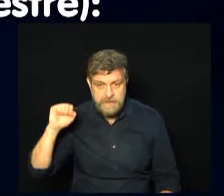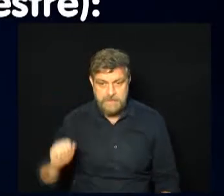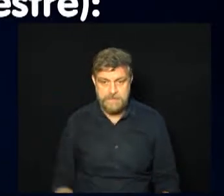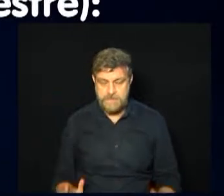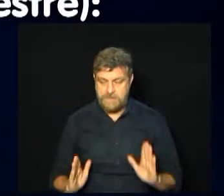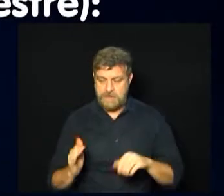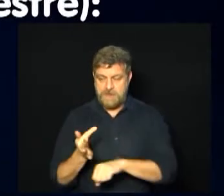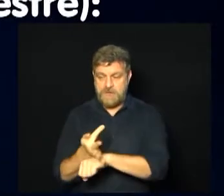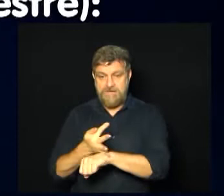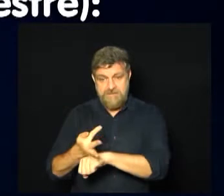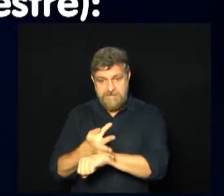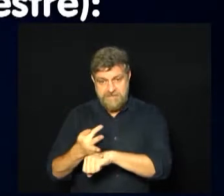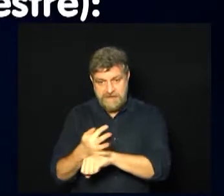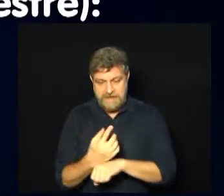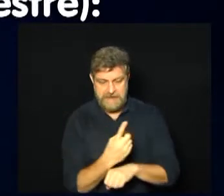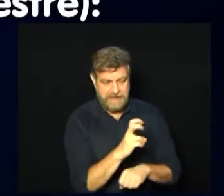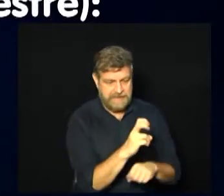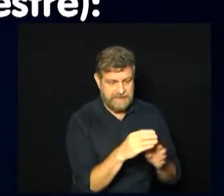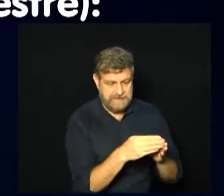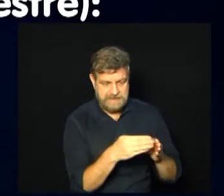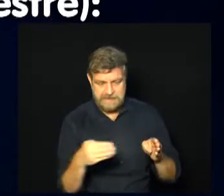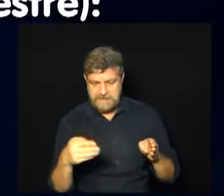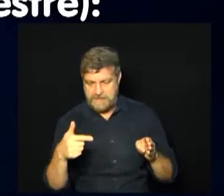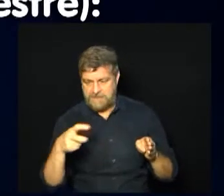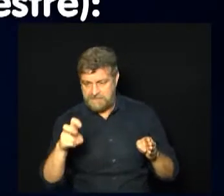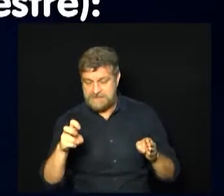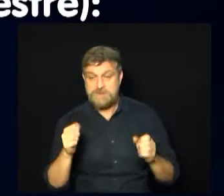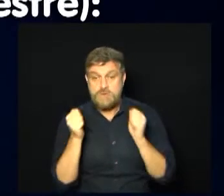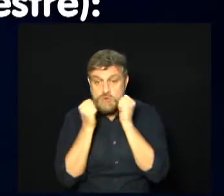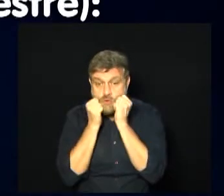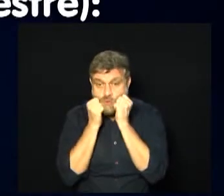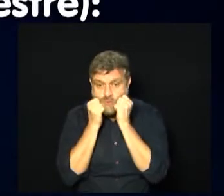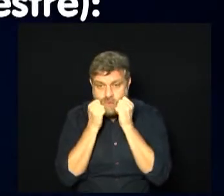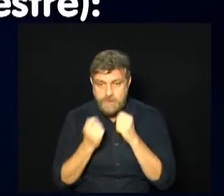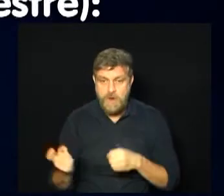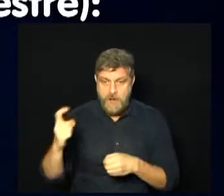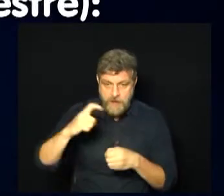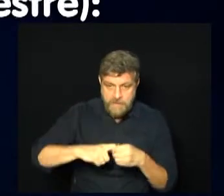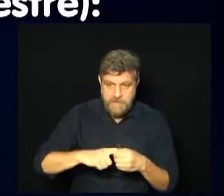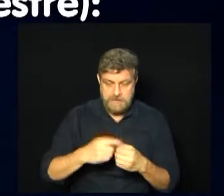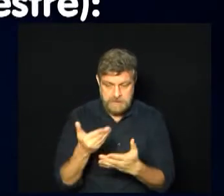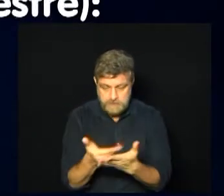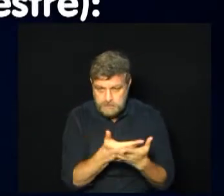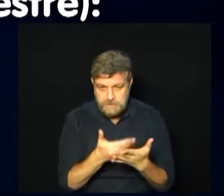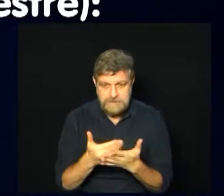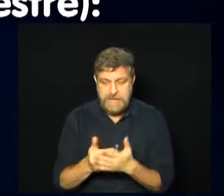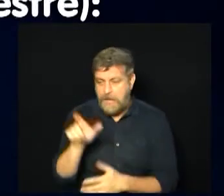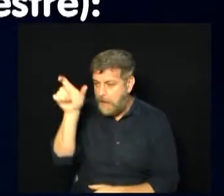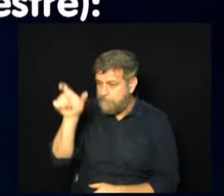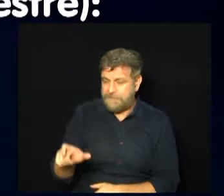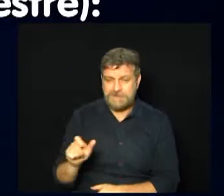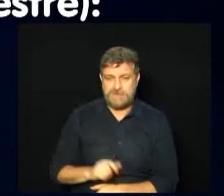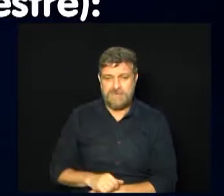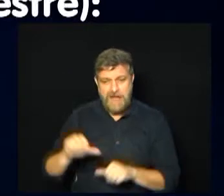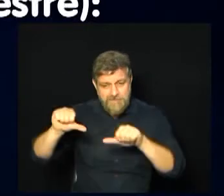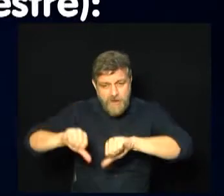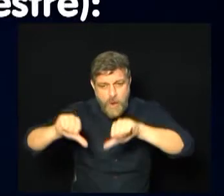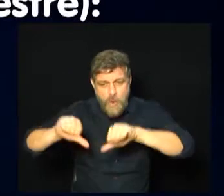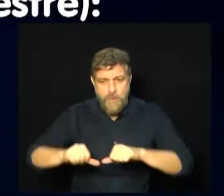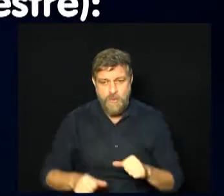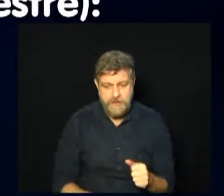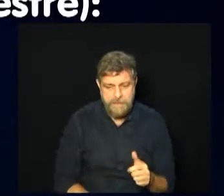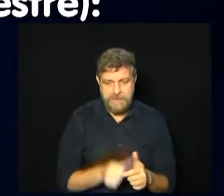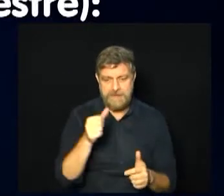de férias, 15 e 25 de julho. Recuperação dessas férias. Vamos supor, a pessoa não foi bem no primeiro ou no